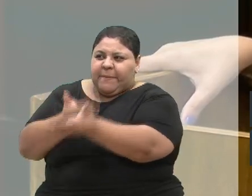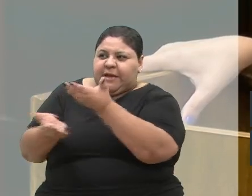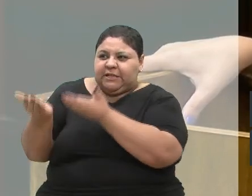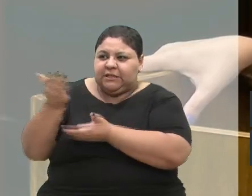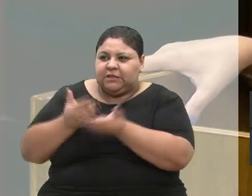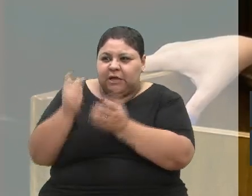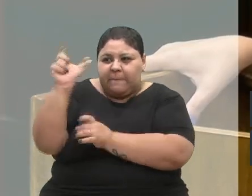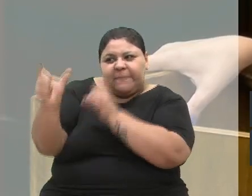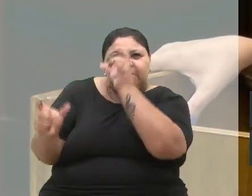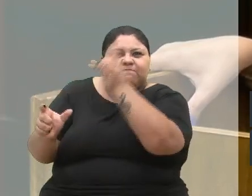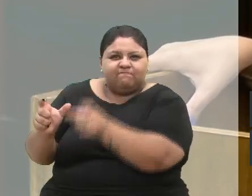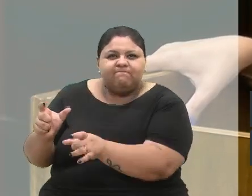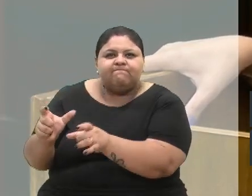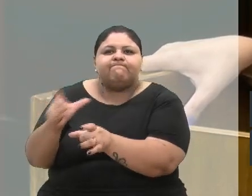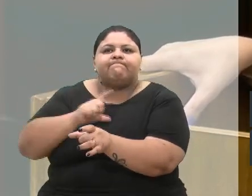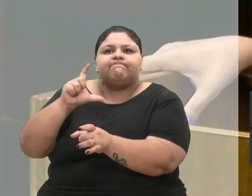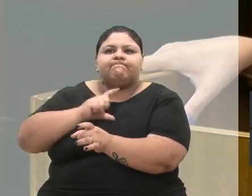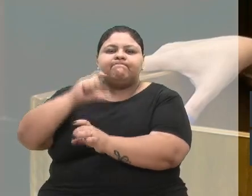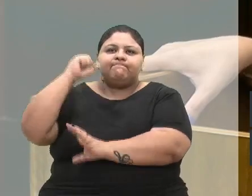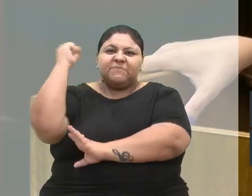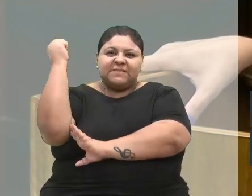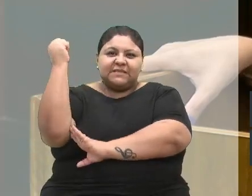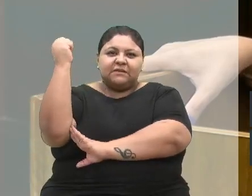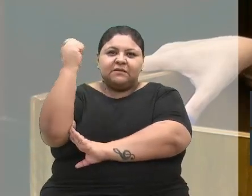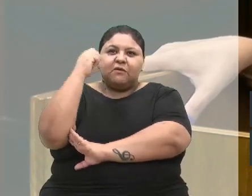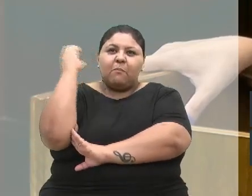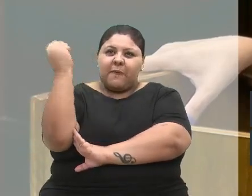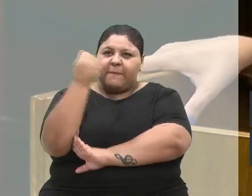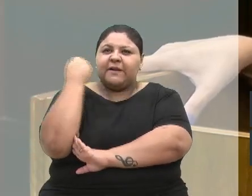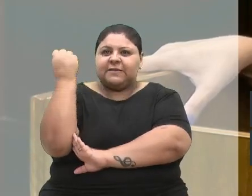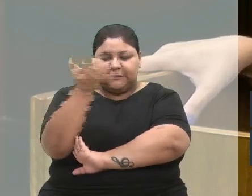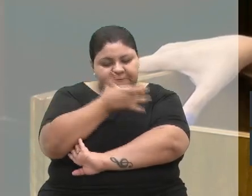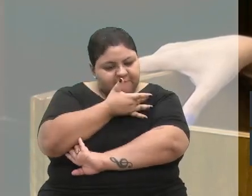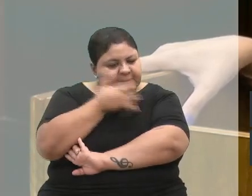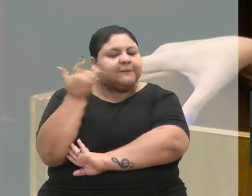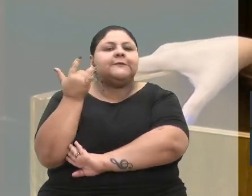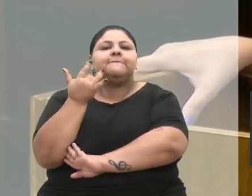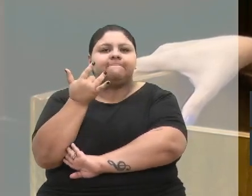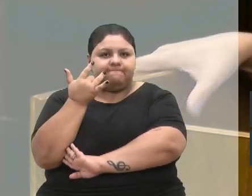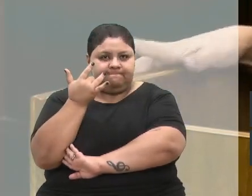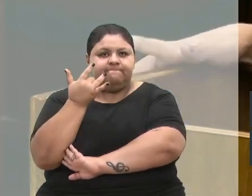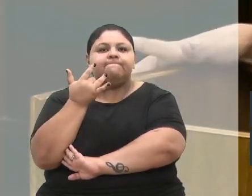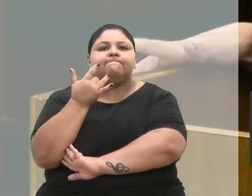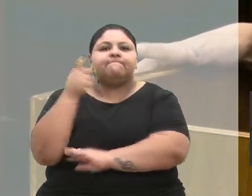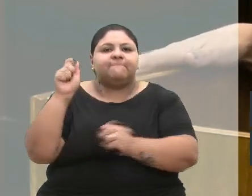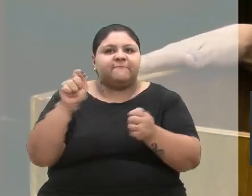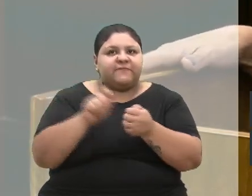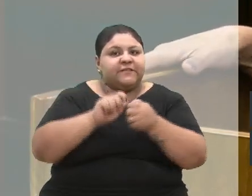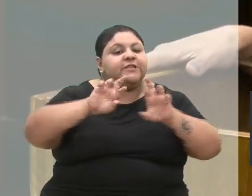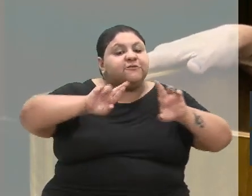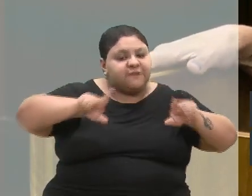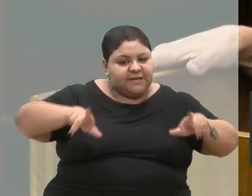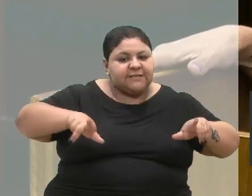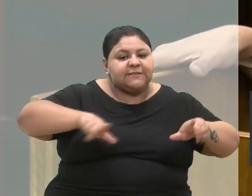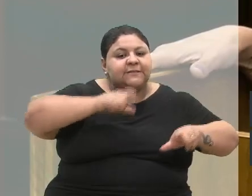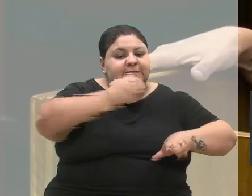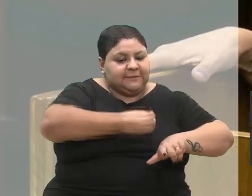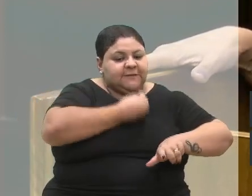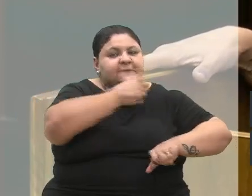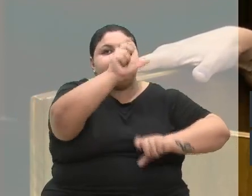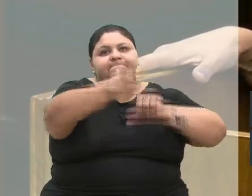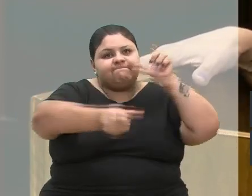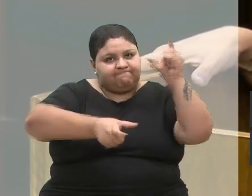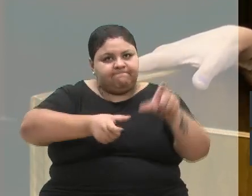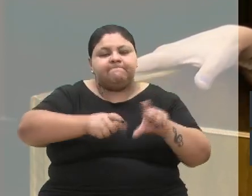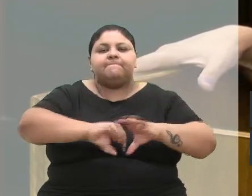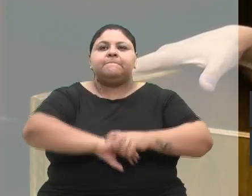população do interior. Então, ter uma ambulância no interior também facilita, né, talvez a diferença da vida e da morte, né? Então, a gente está destinando uma ambulância